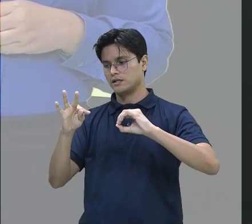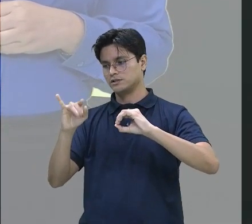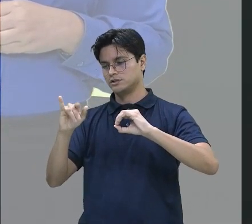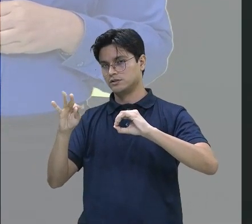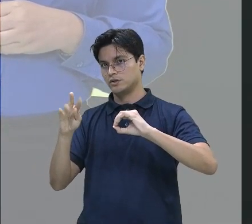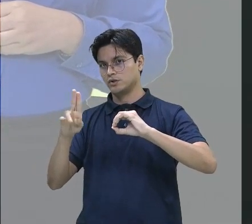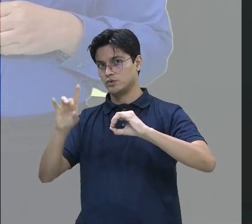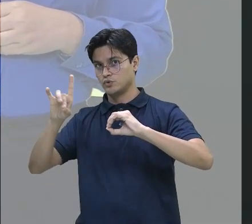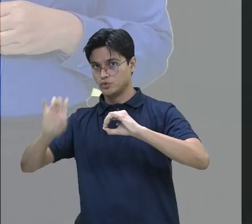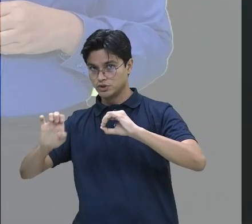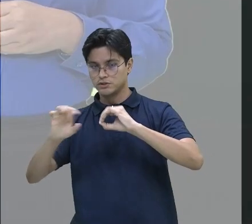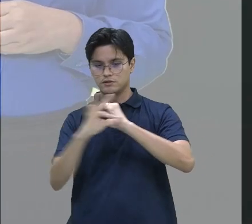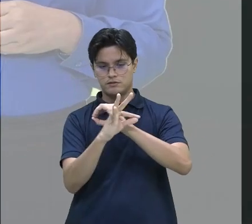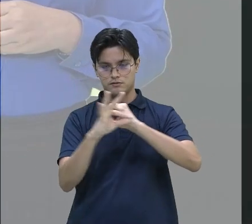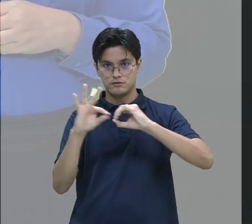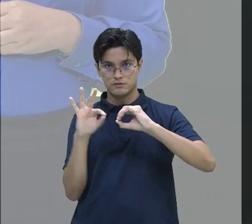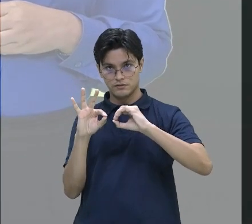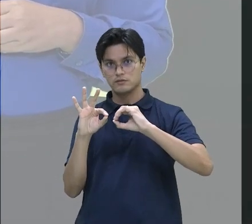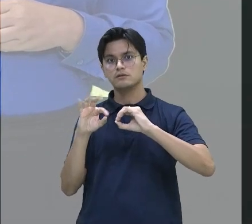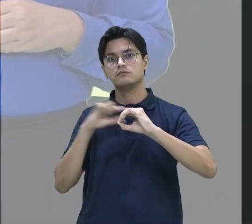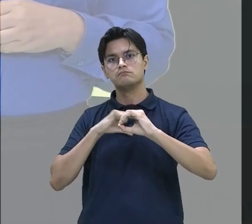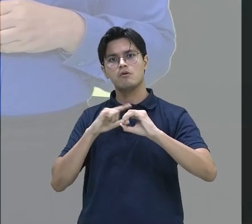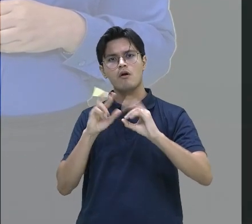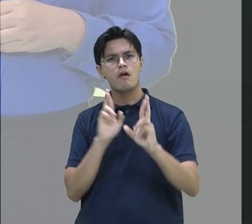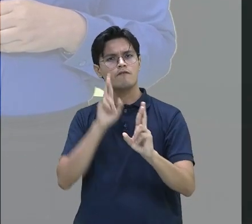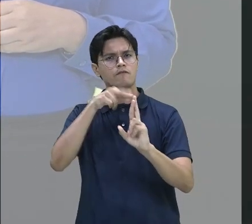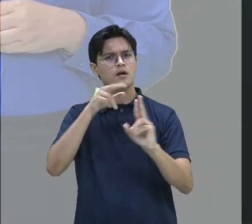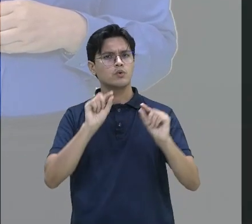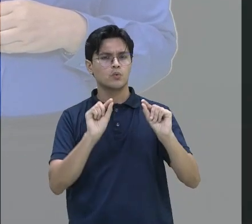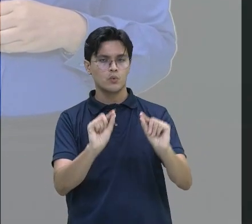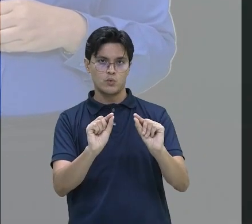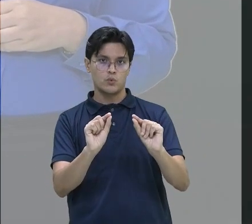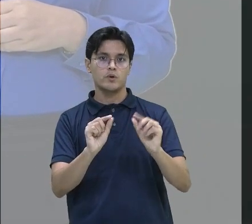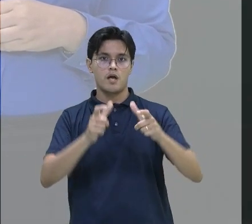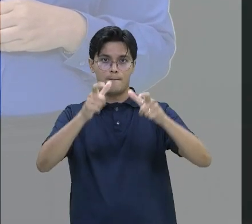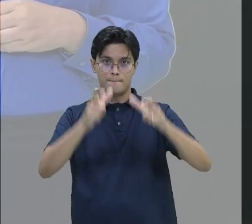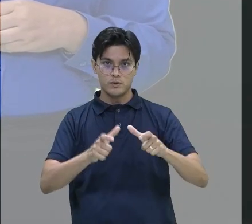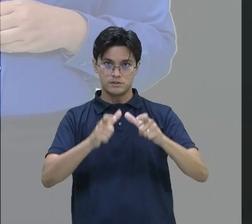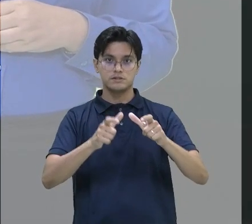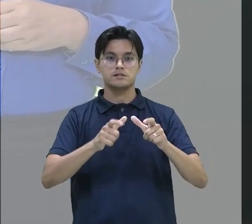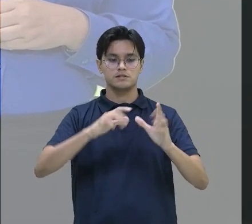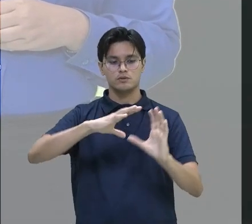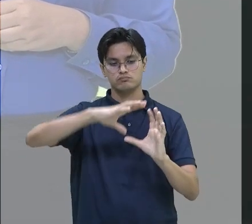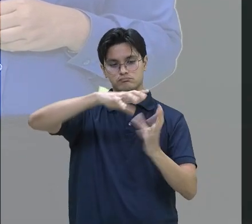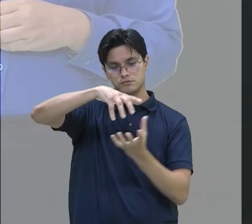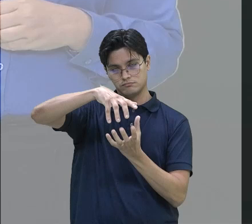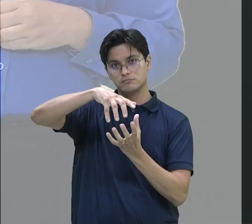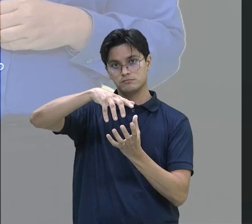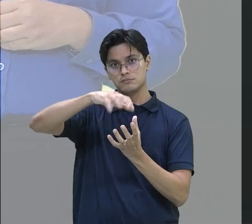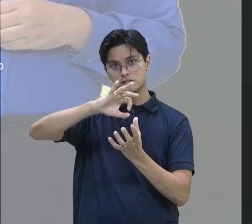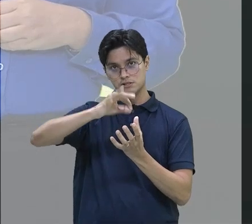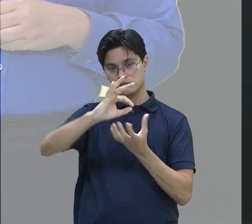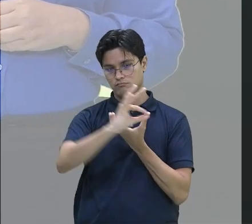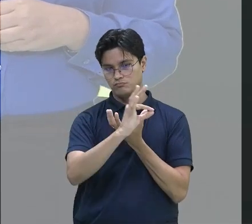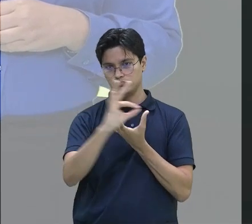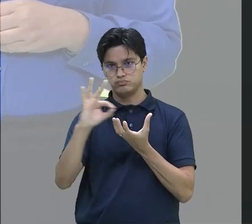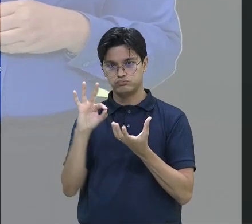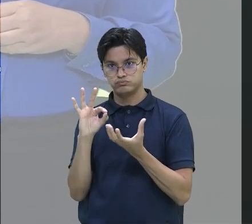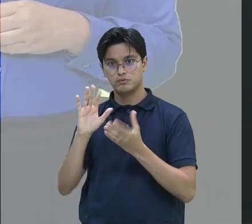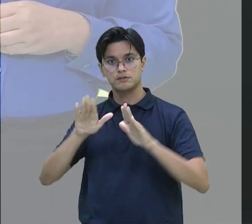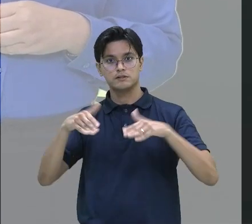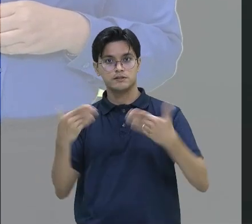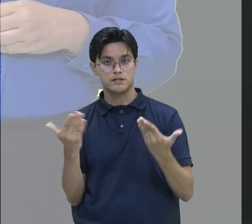estar referente, né, à posição dentro do nosso globo terrestre. Então, se